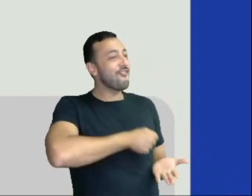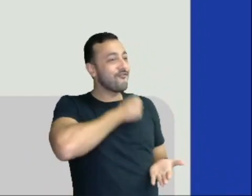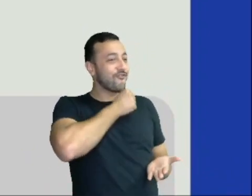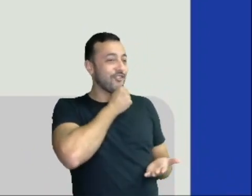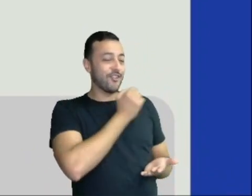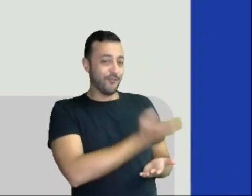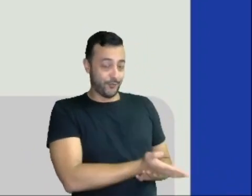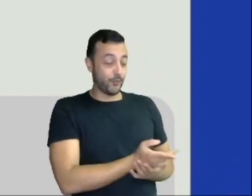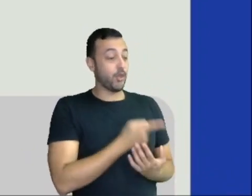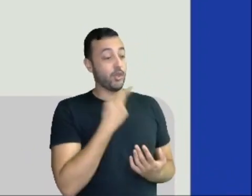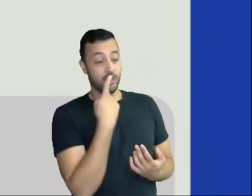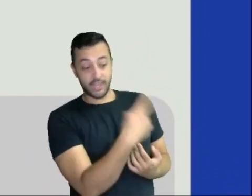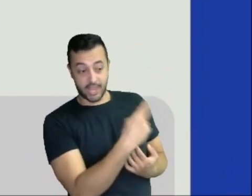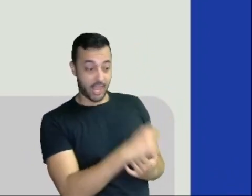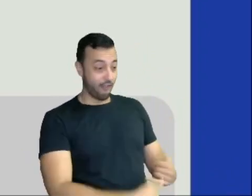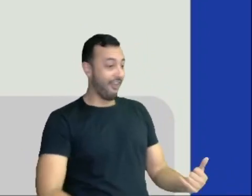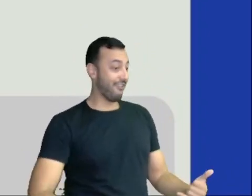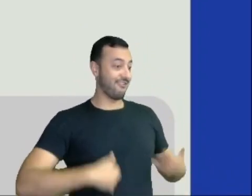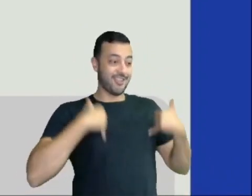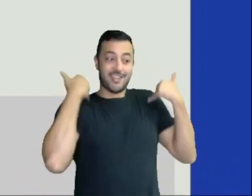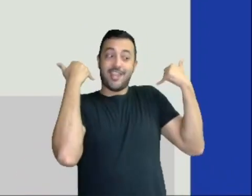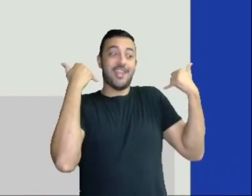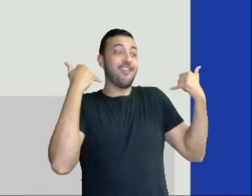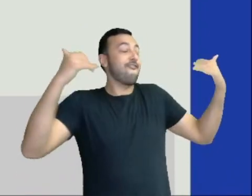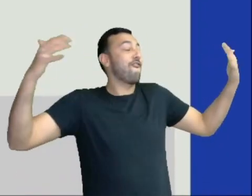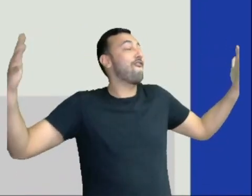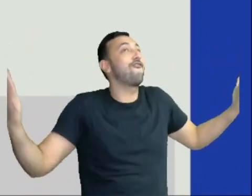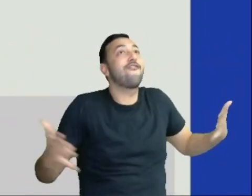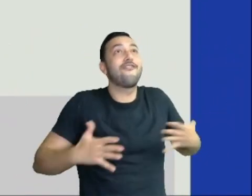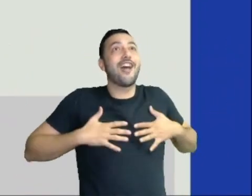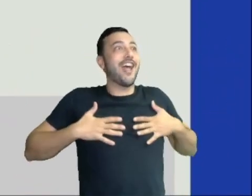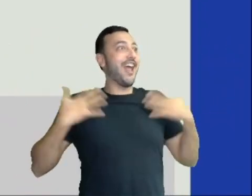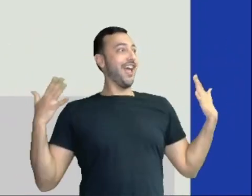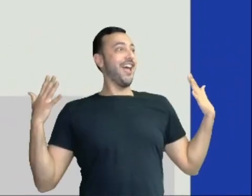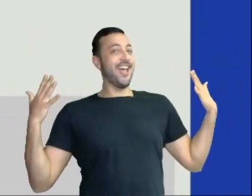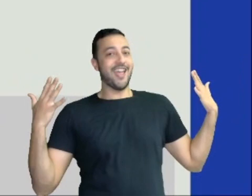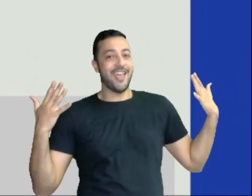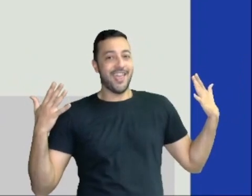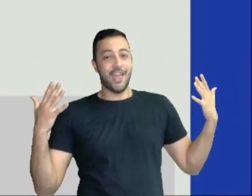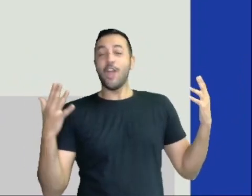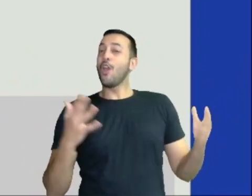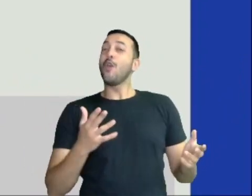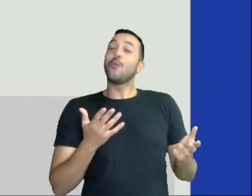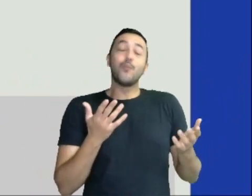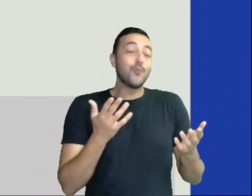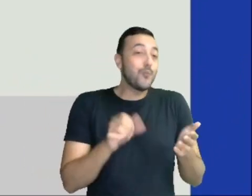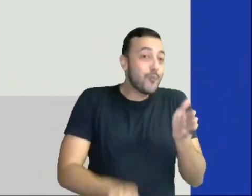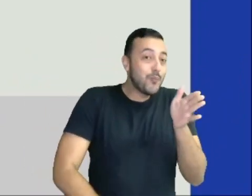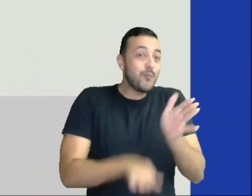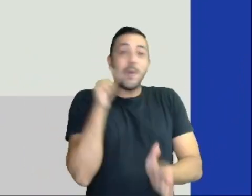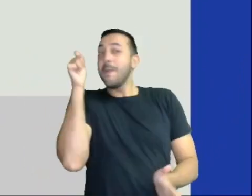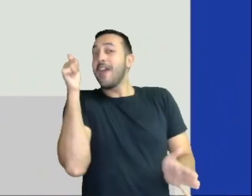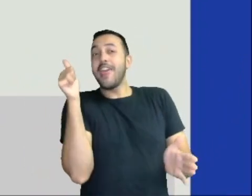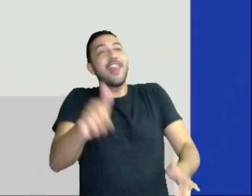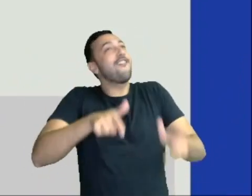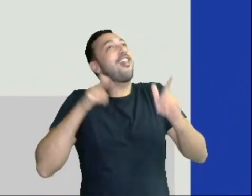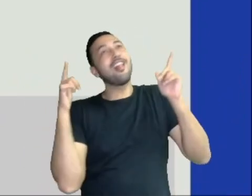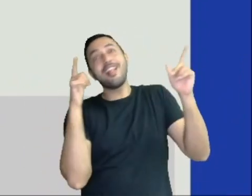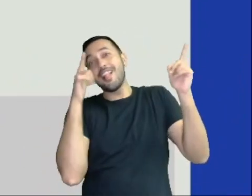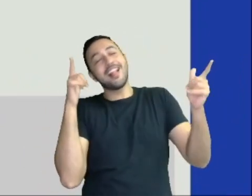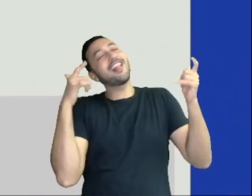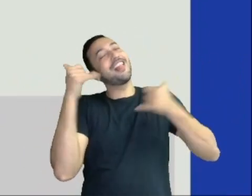sua festa de aniversário foi um assombro é um nunca me diverti tão